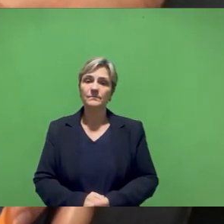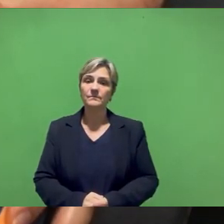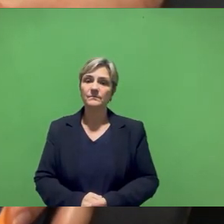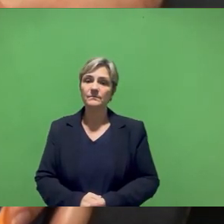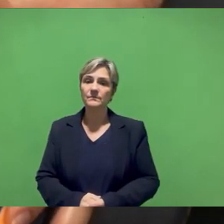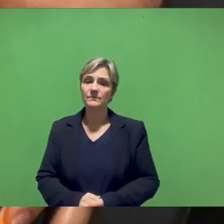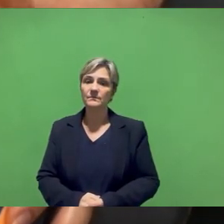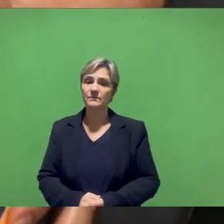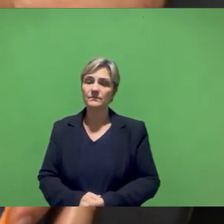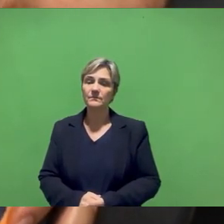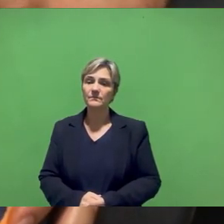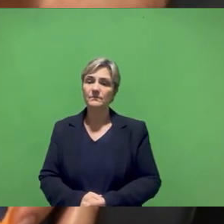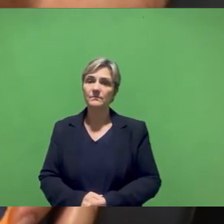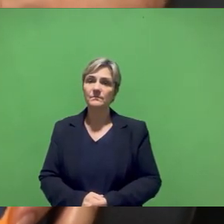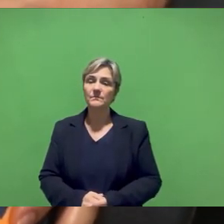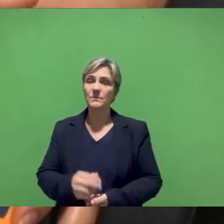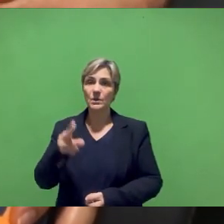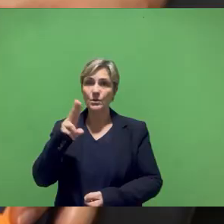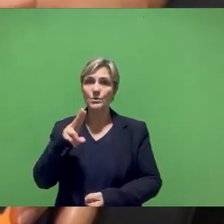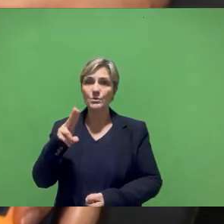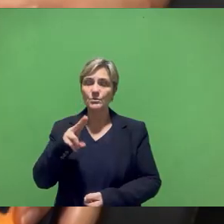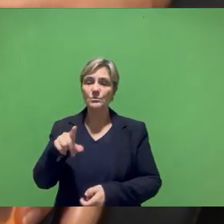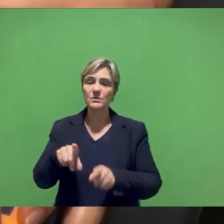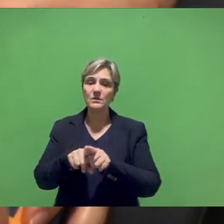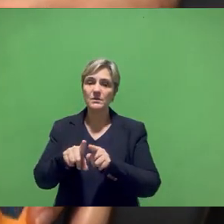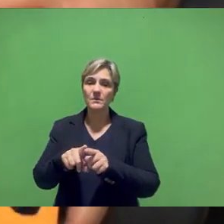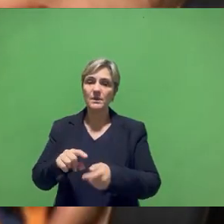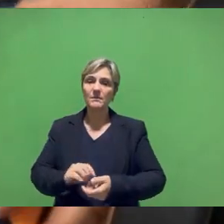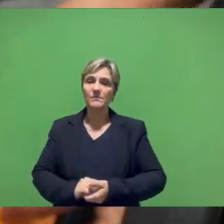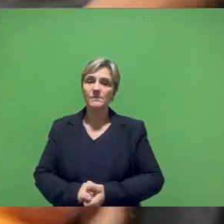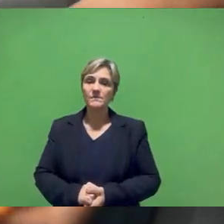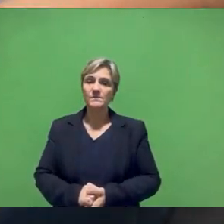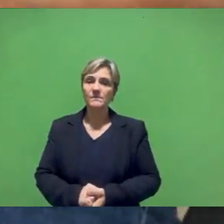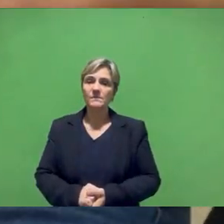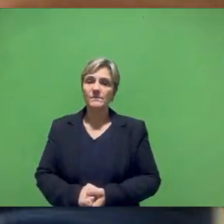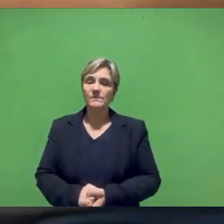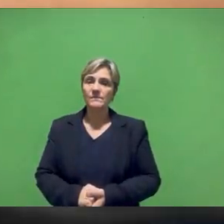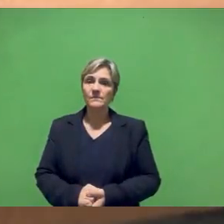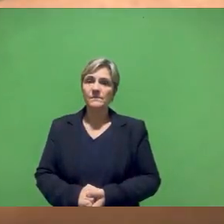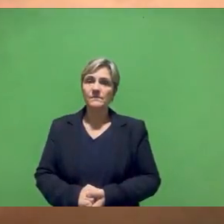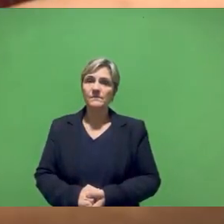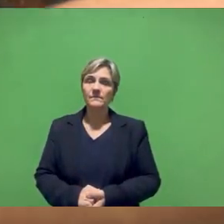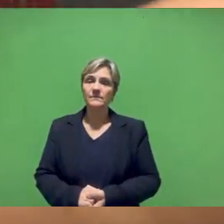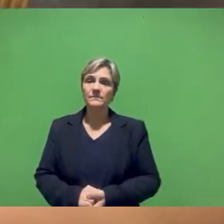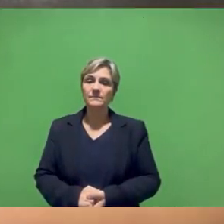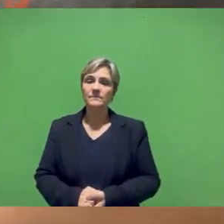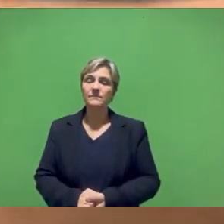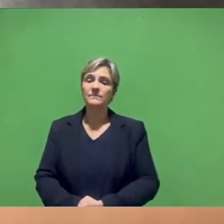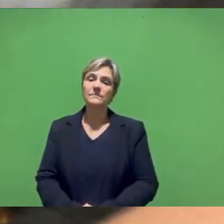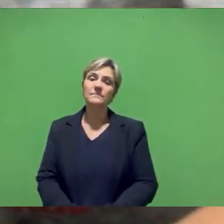tipo um retângulo, que a gente também usa para ir aplicando. Tá, pessoal?